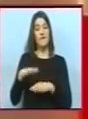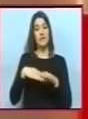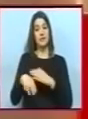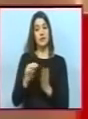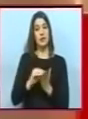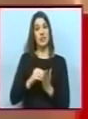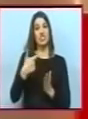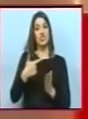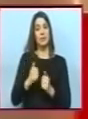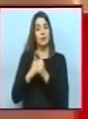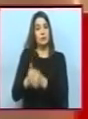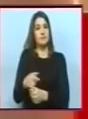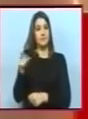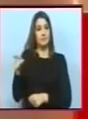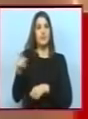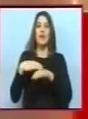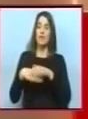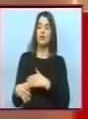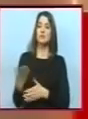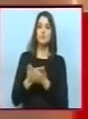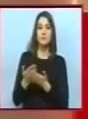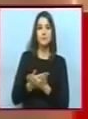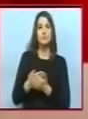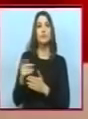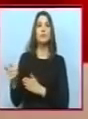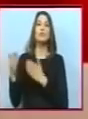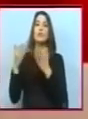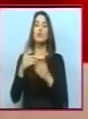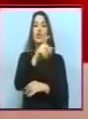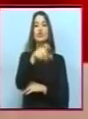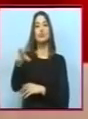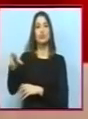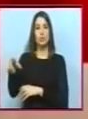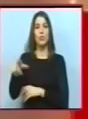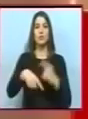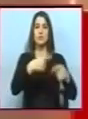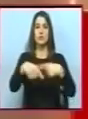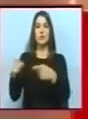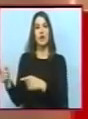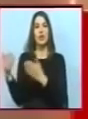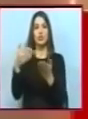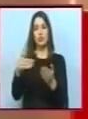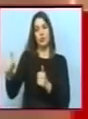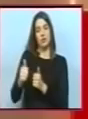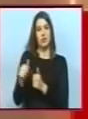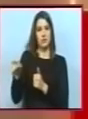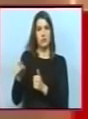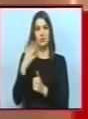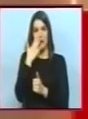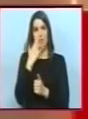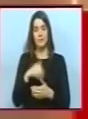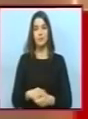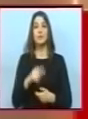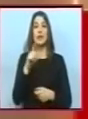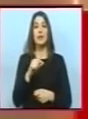das partes formais e burocráticas e ajuda os herdeiros, no fundo, agiliza todo o processo. Pronto, isso por um lado. Depois, o